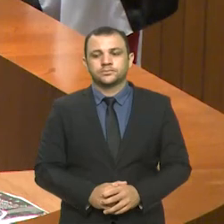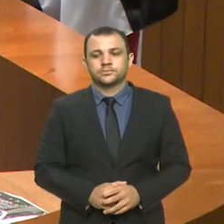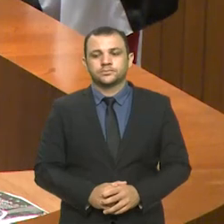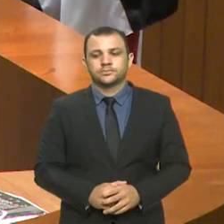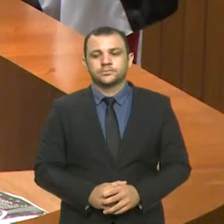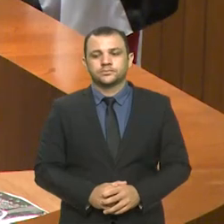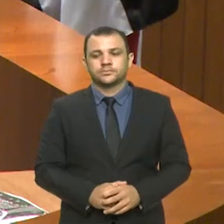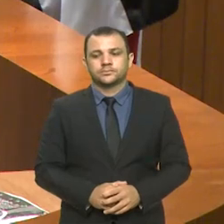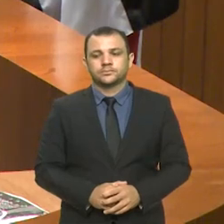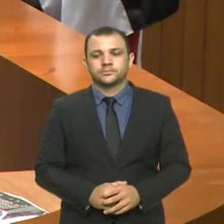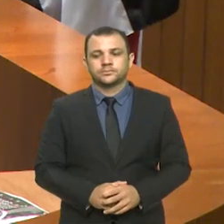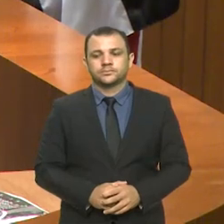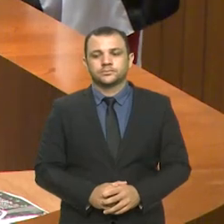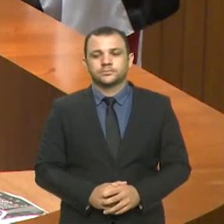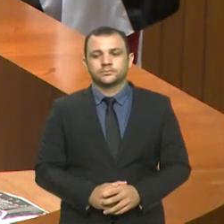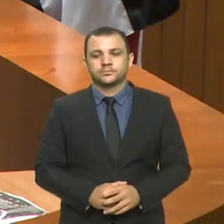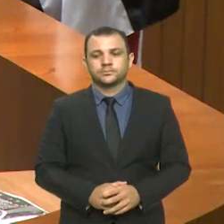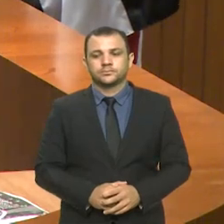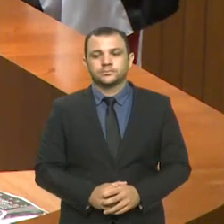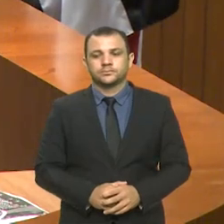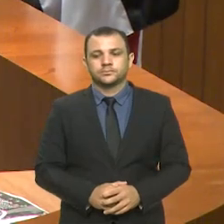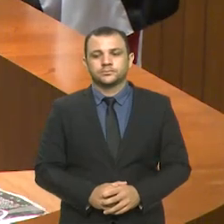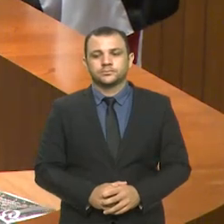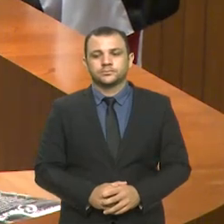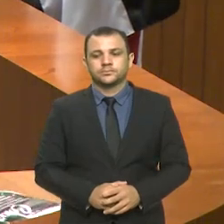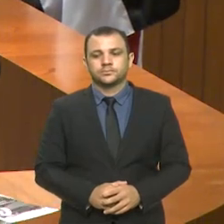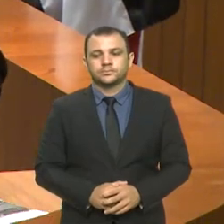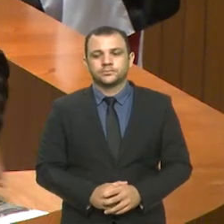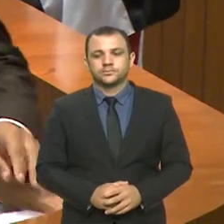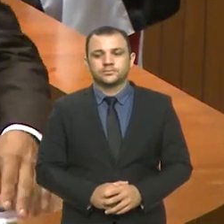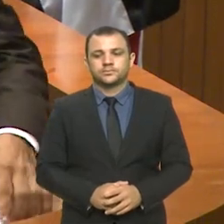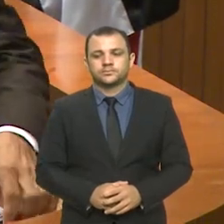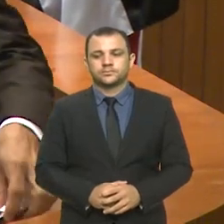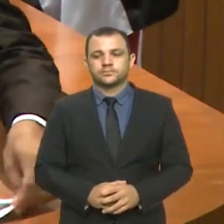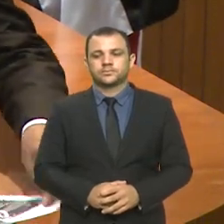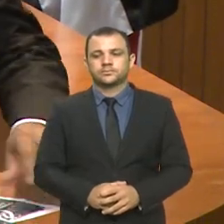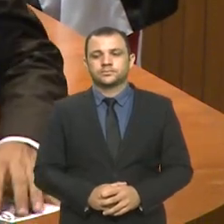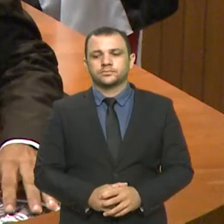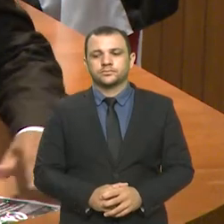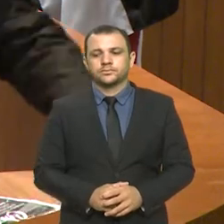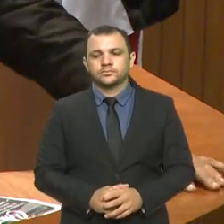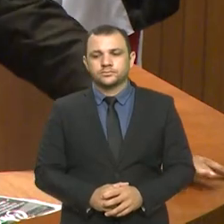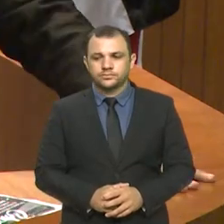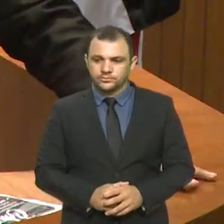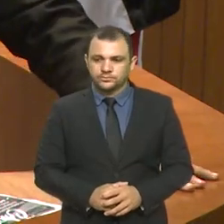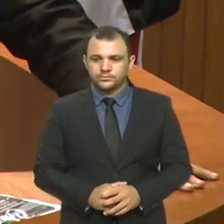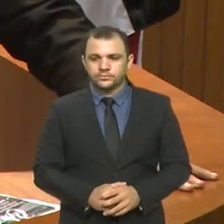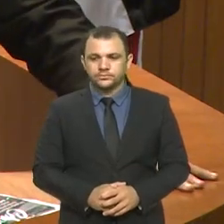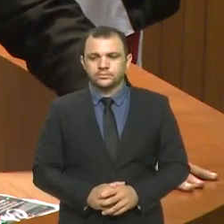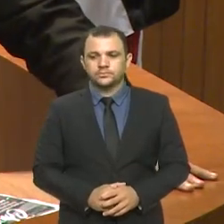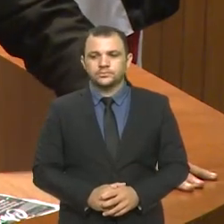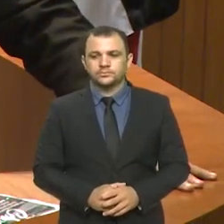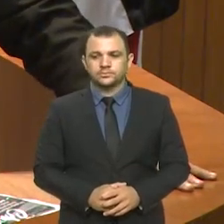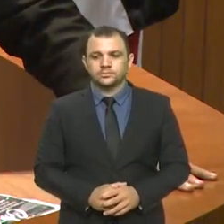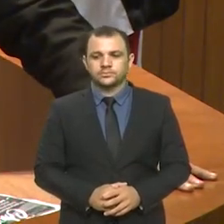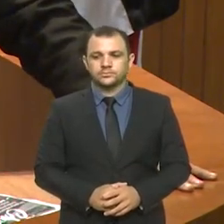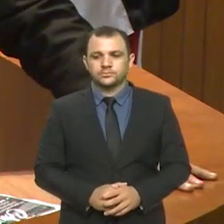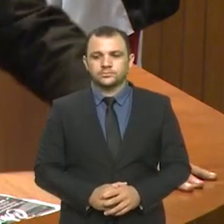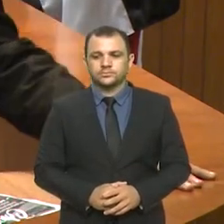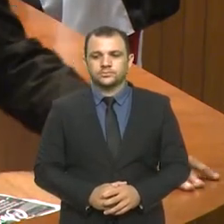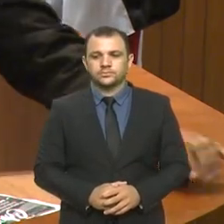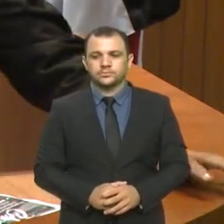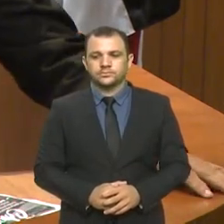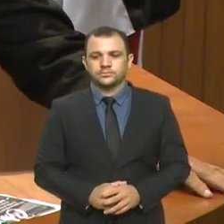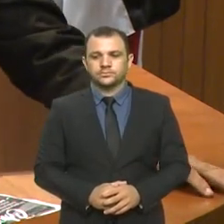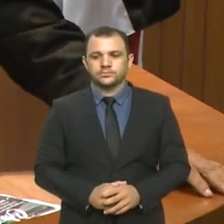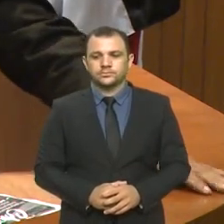tive com o secretário da MOB, Dr. Celso, e ele me falou as dificuldades que está encontrando,